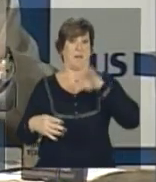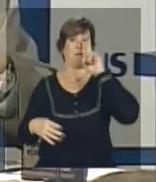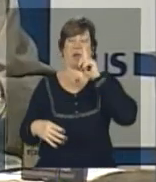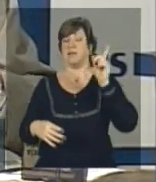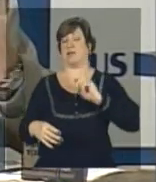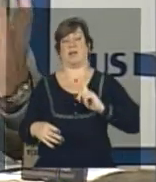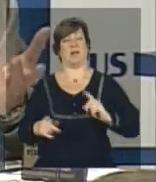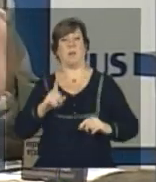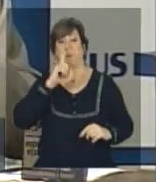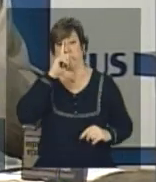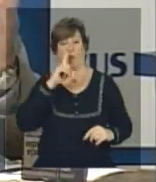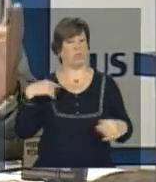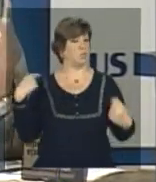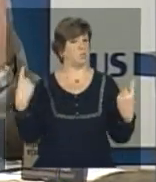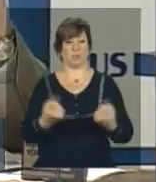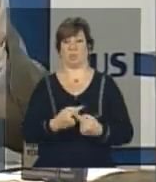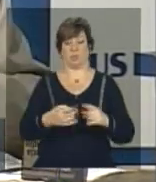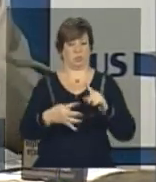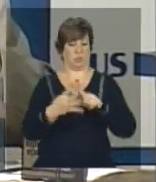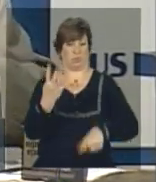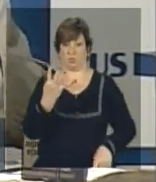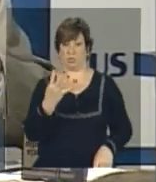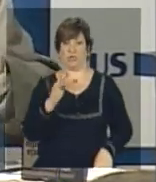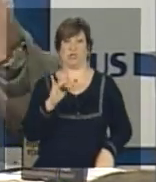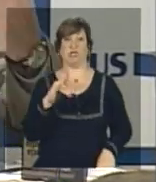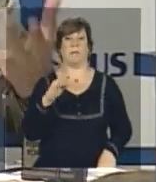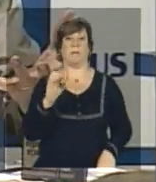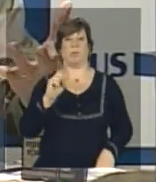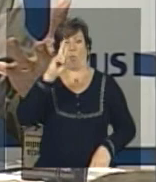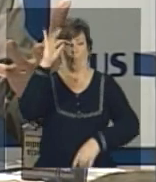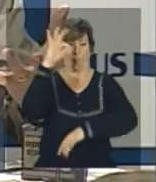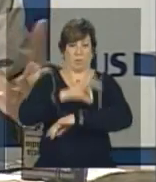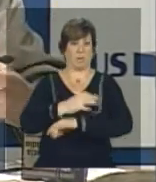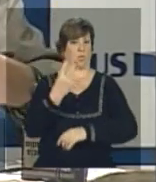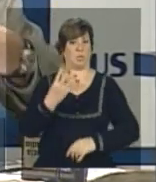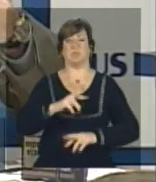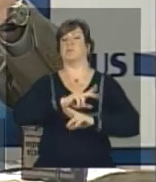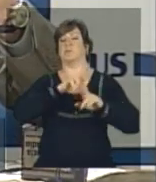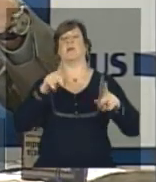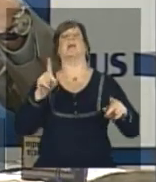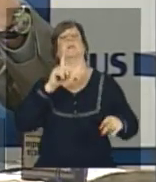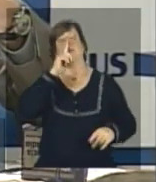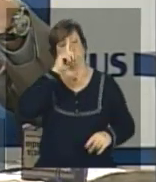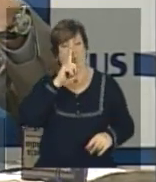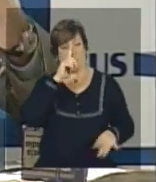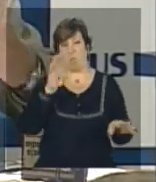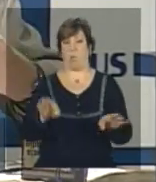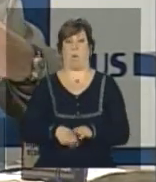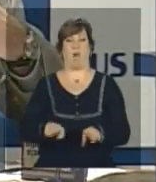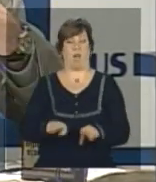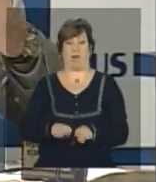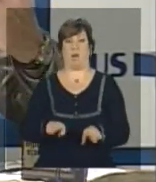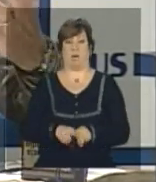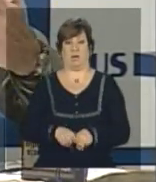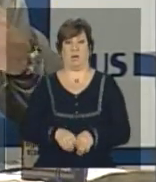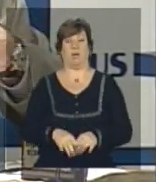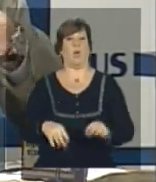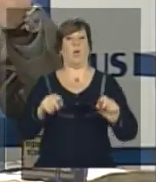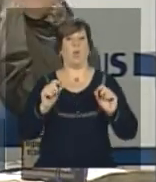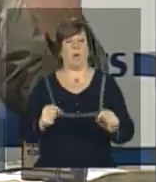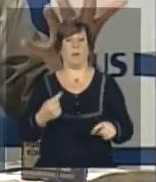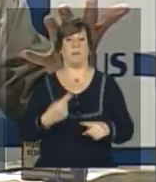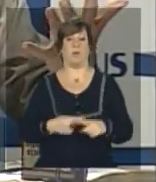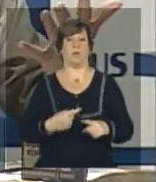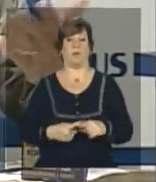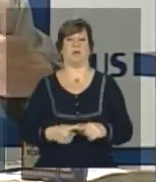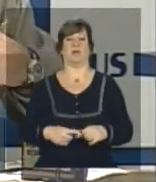não é mais perigoso que todos os quatro dão exatamente a mesma doença. Tá? O problema é que com a repetição